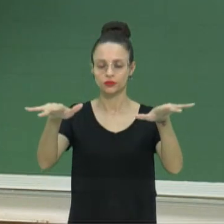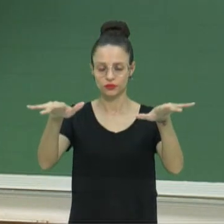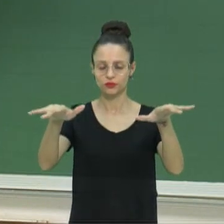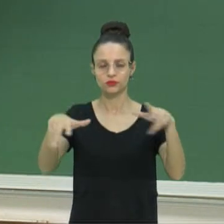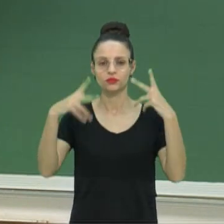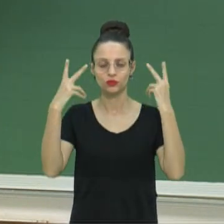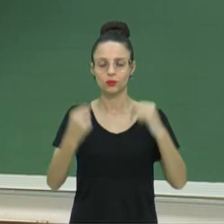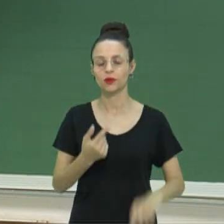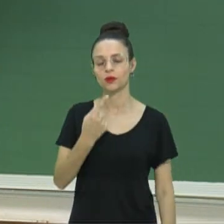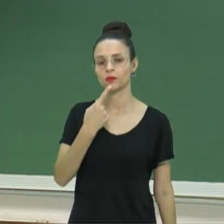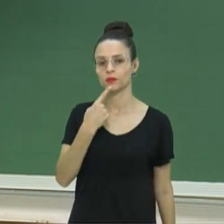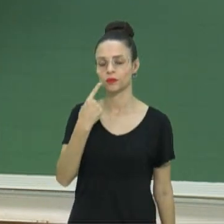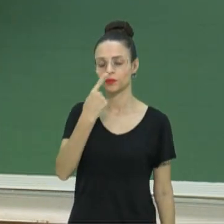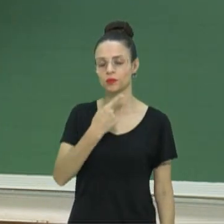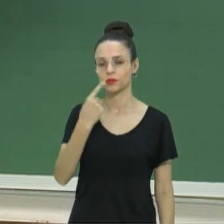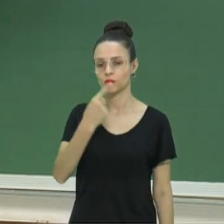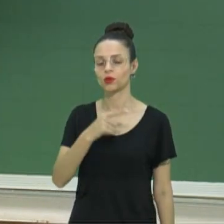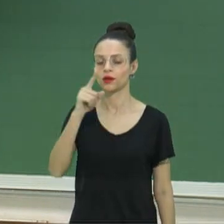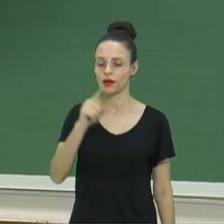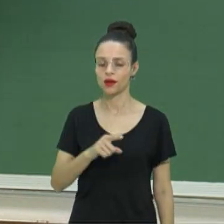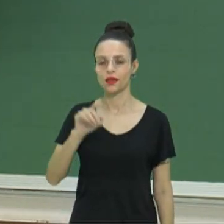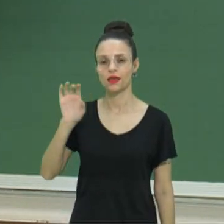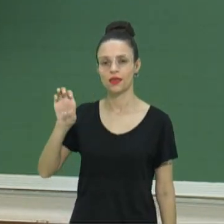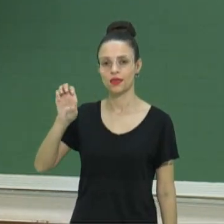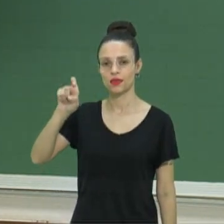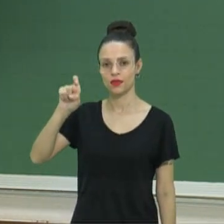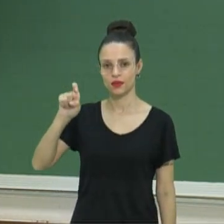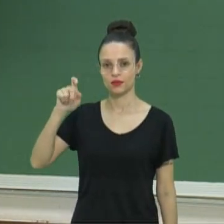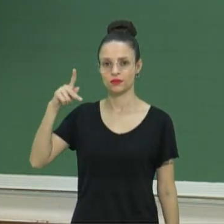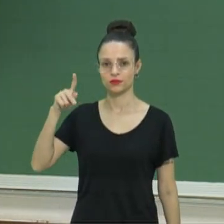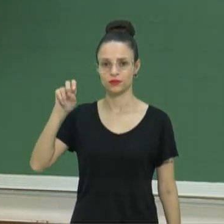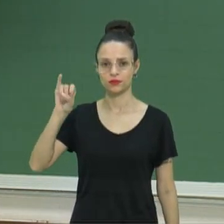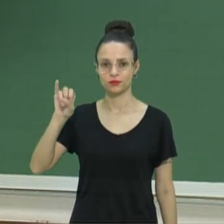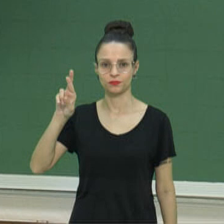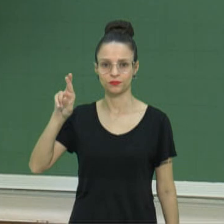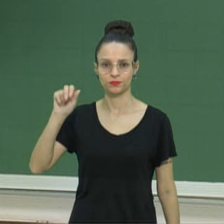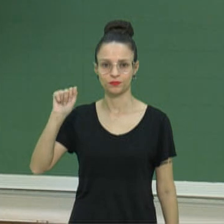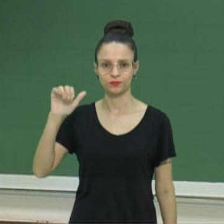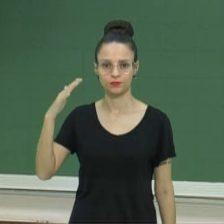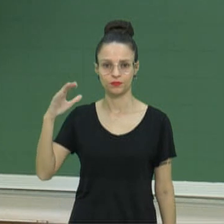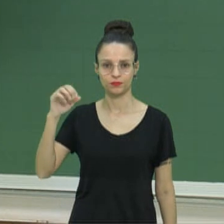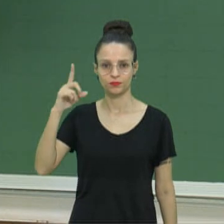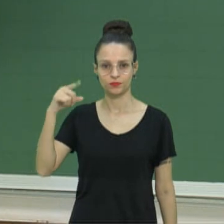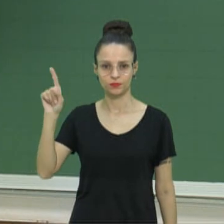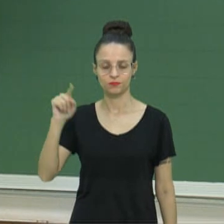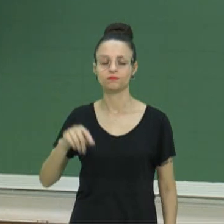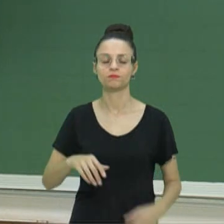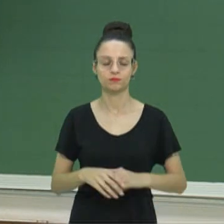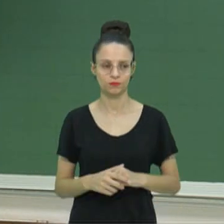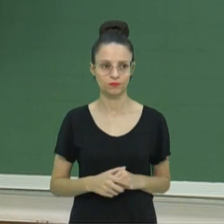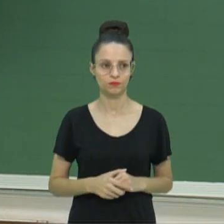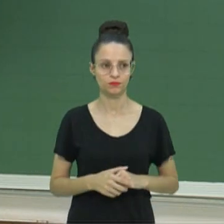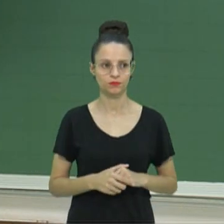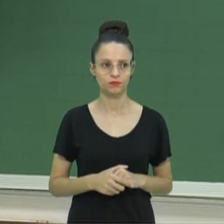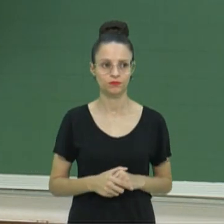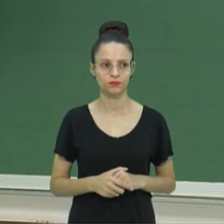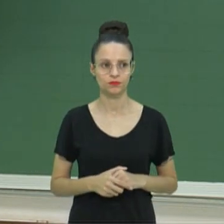geralmente pela boca, né? Que é o ato da expiração. Então, está retratado aqui inspiração e